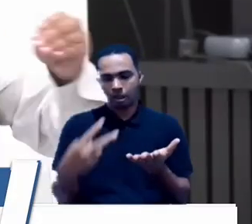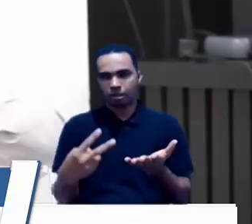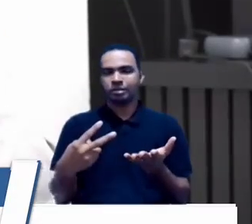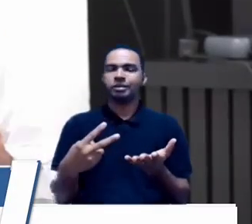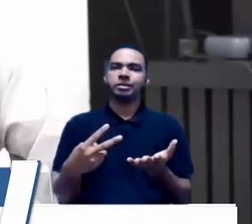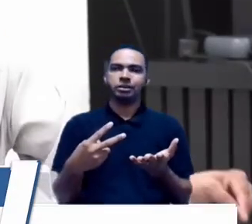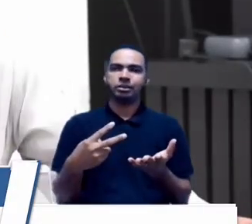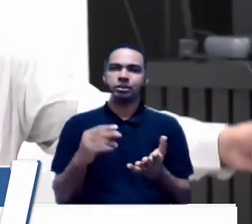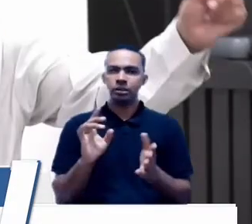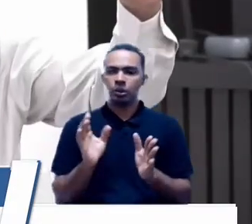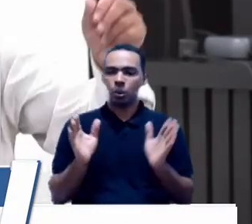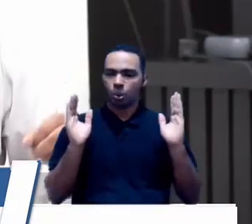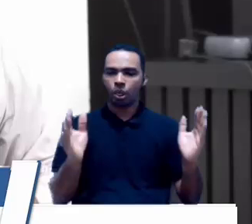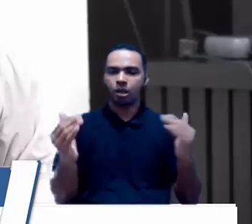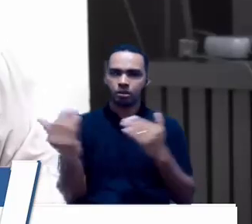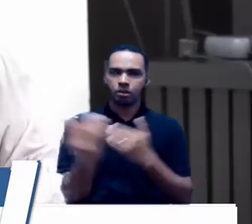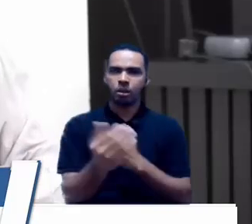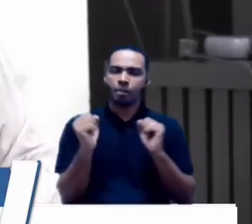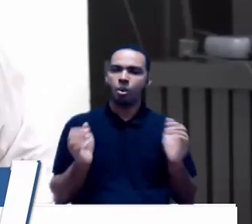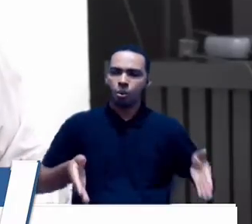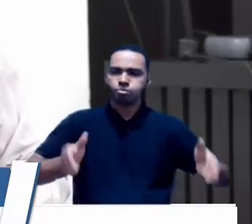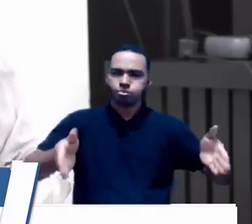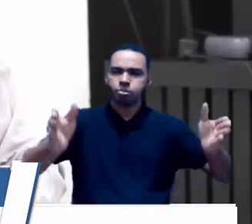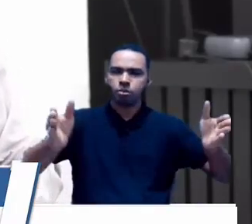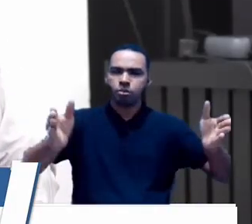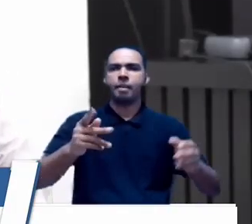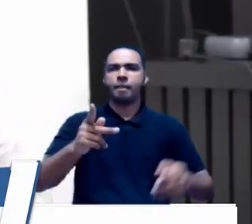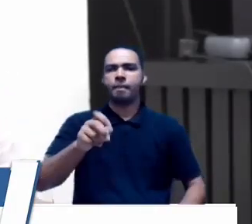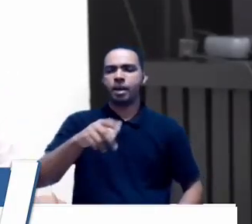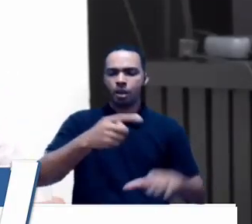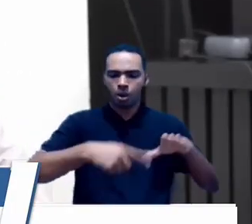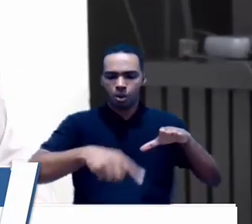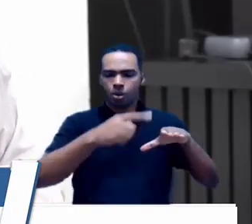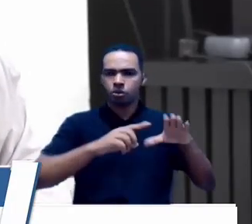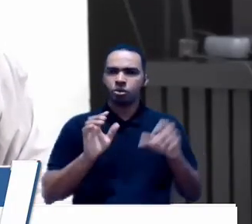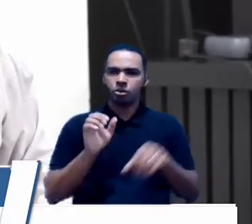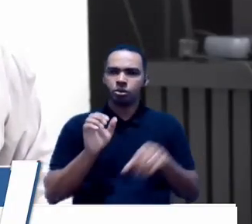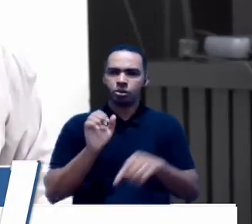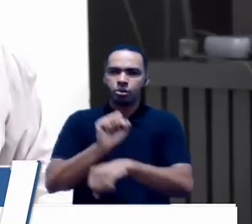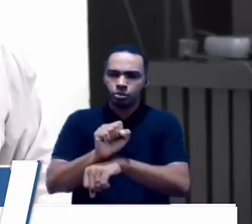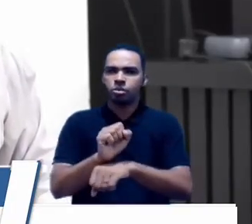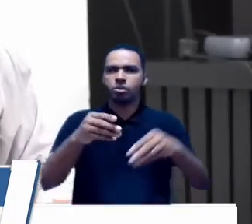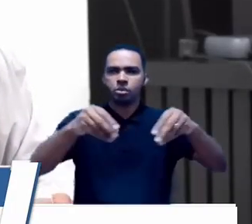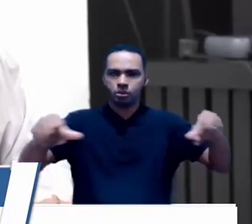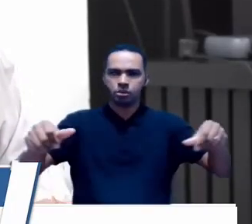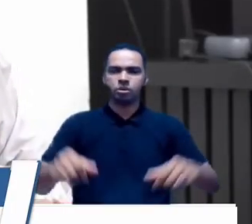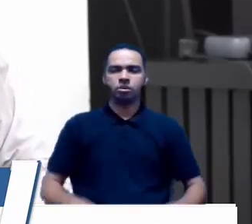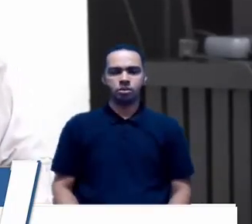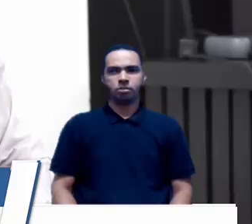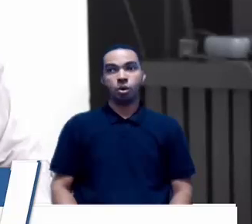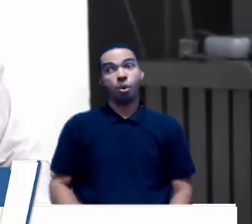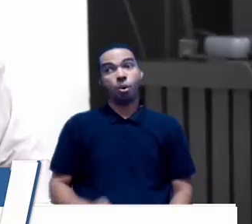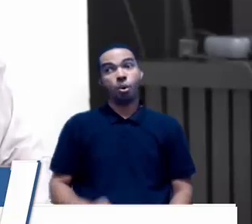mureta, podia fazer com pneu, né? Para poder segurar aquela areia. Ou então só rebaixar, né?